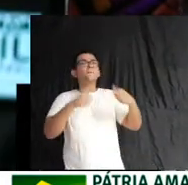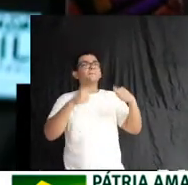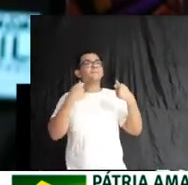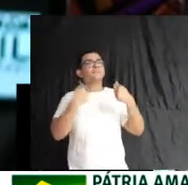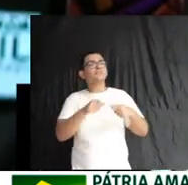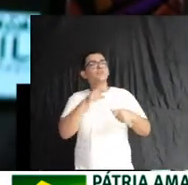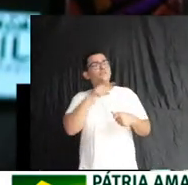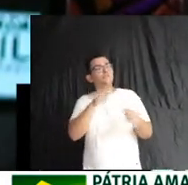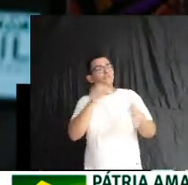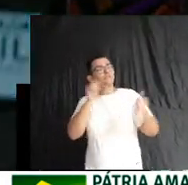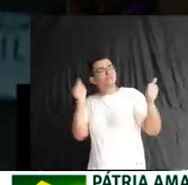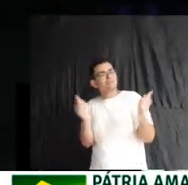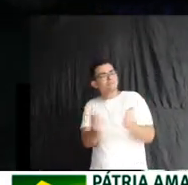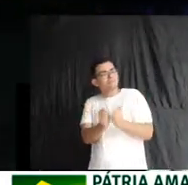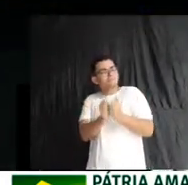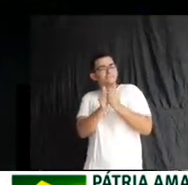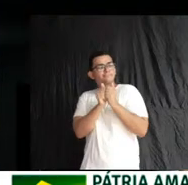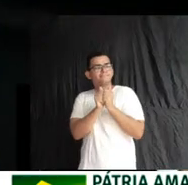Aqui.